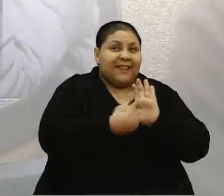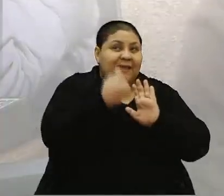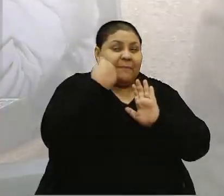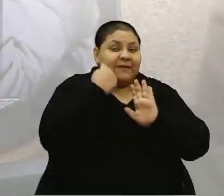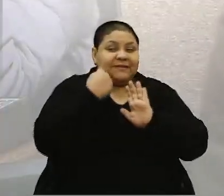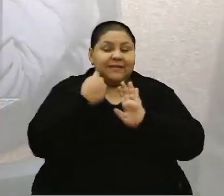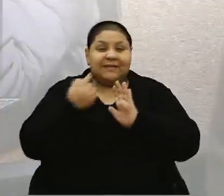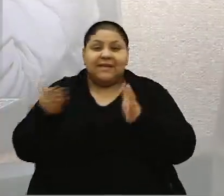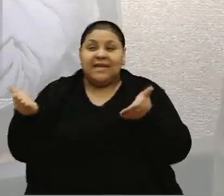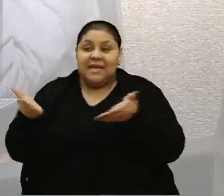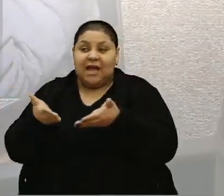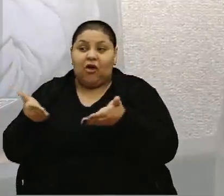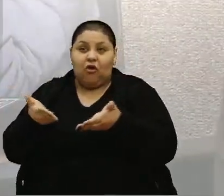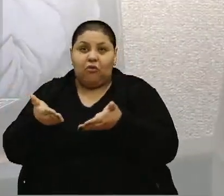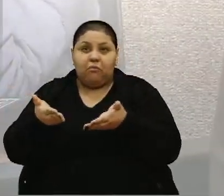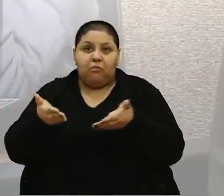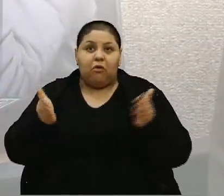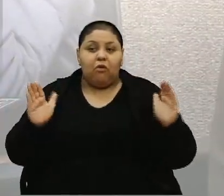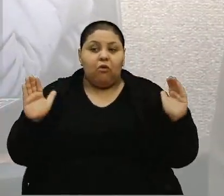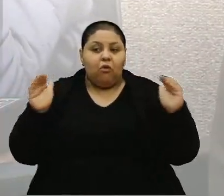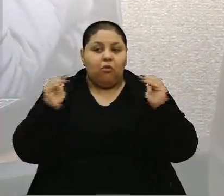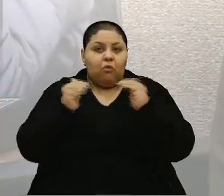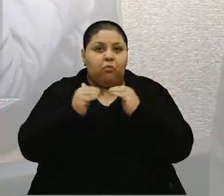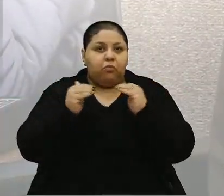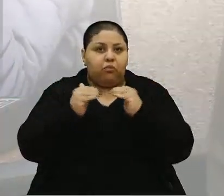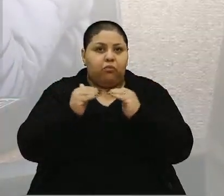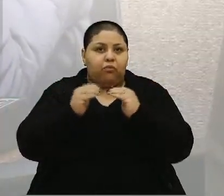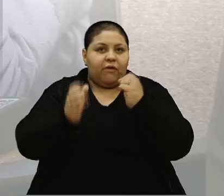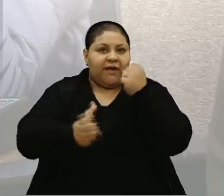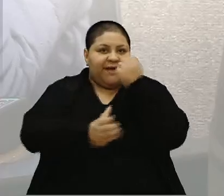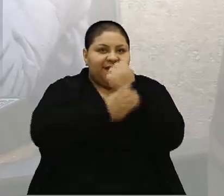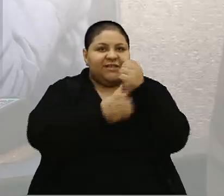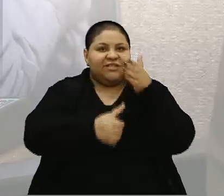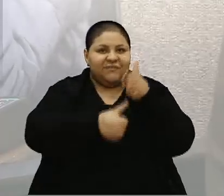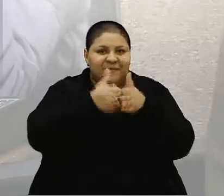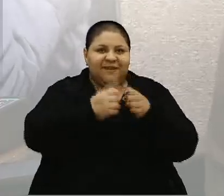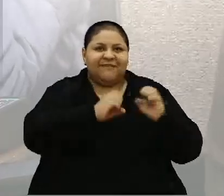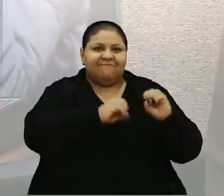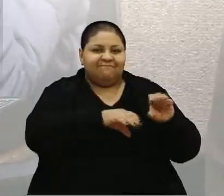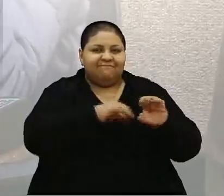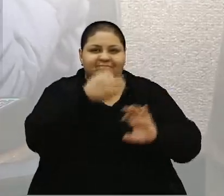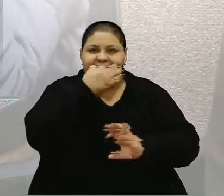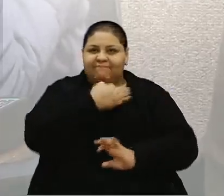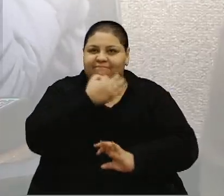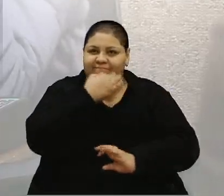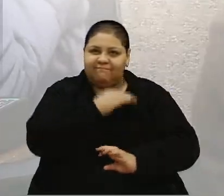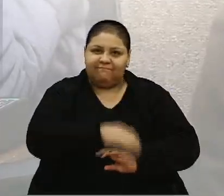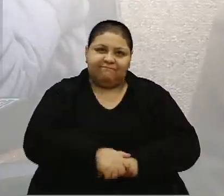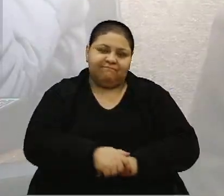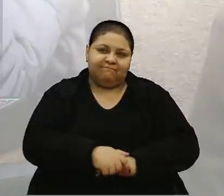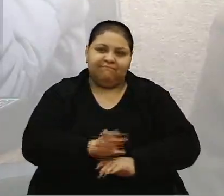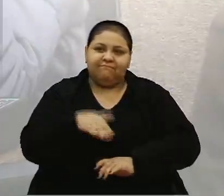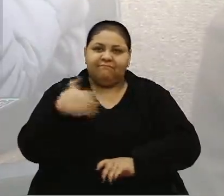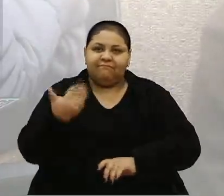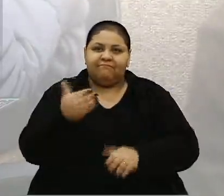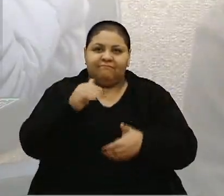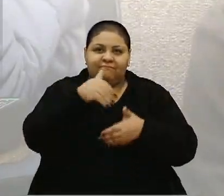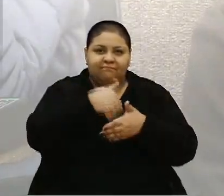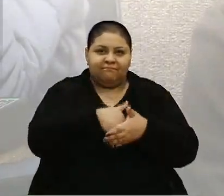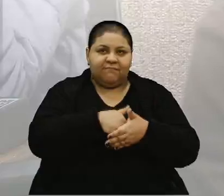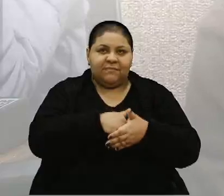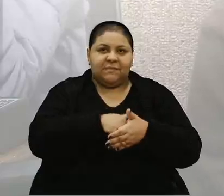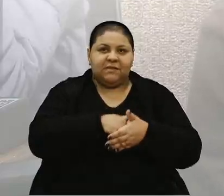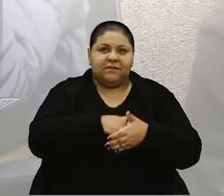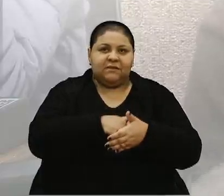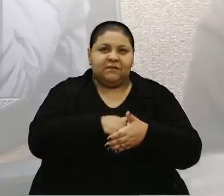esta proposta dele, a gente garantir a melhoria da nossa educação de Caxias do Sul. Então, estarei votando,